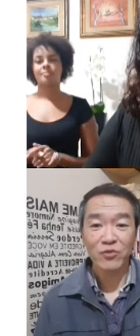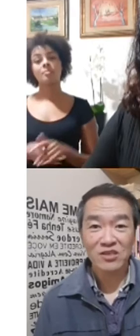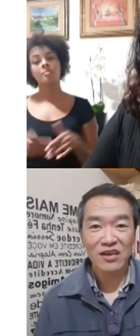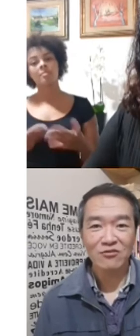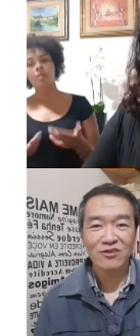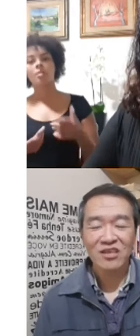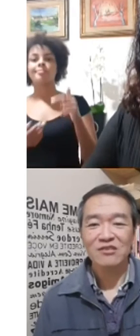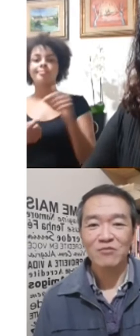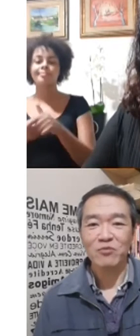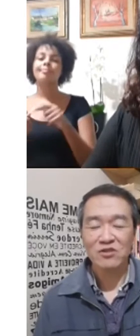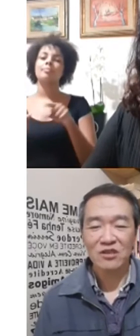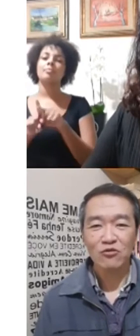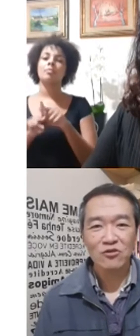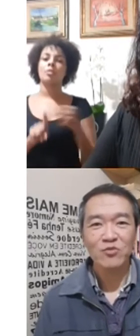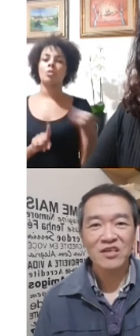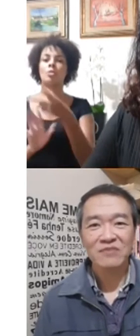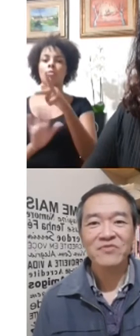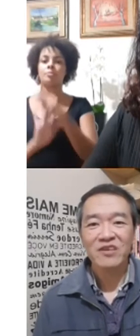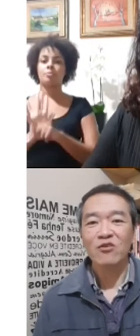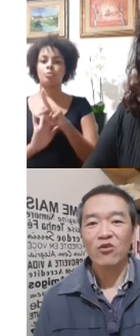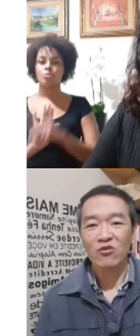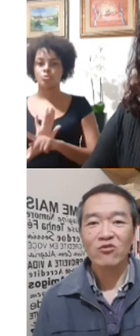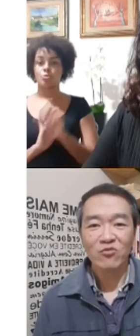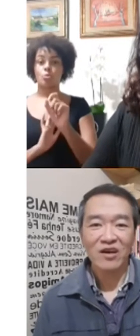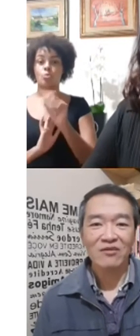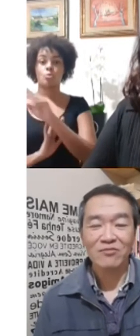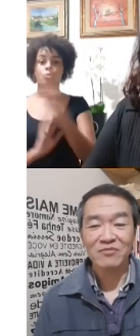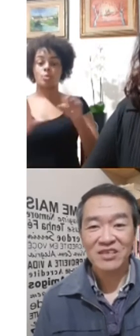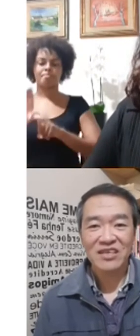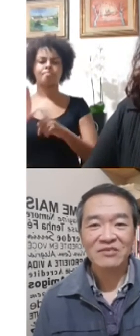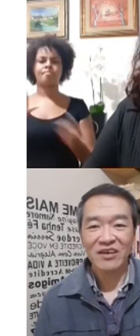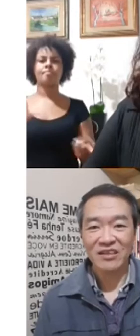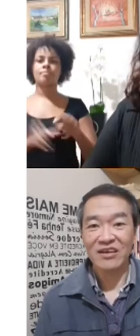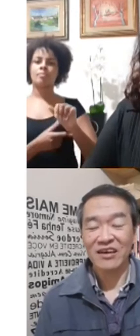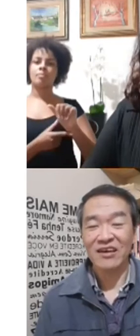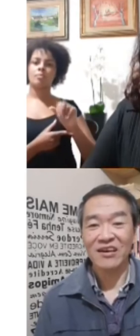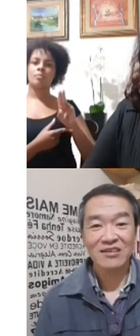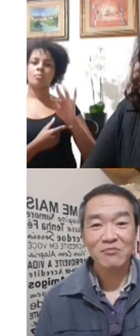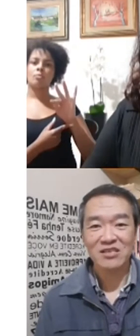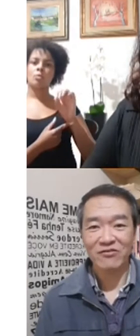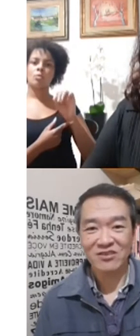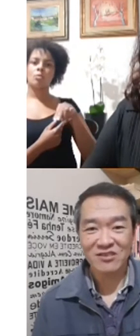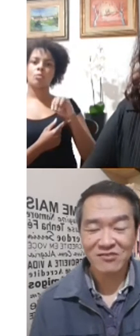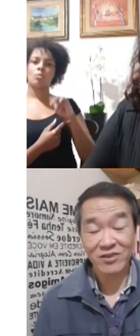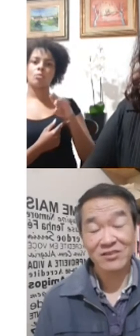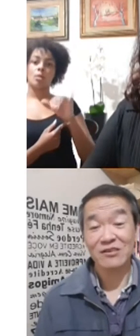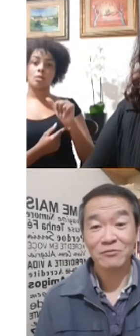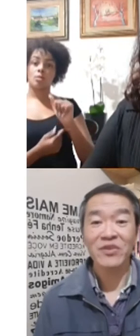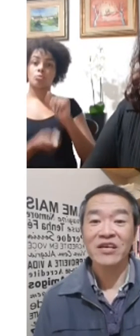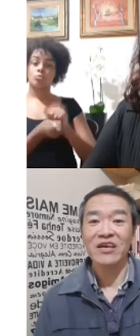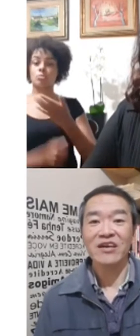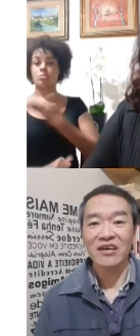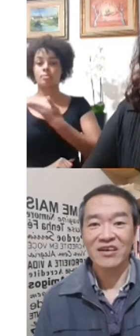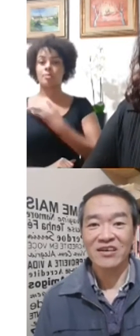com um novo projeto, chama Projeto Autonomia, com uma amiga, ela tem baixa